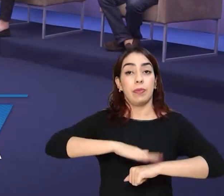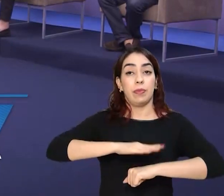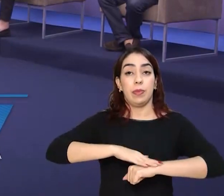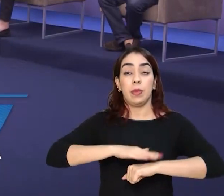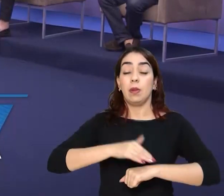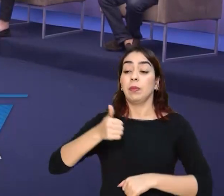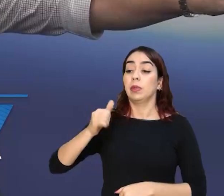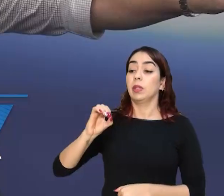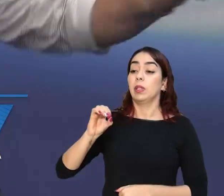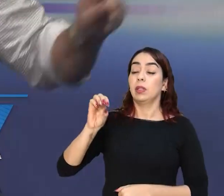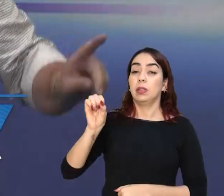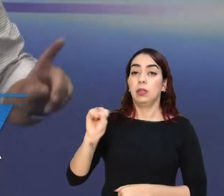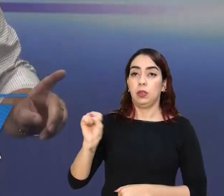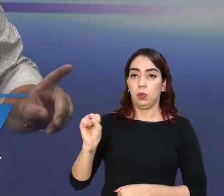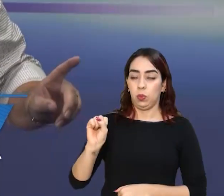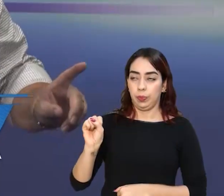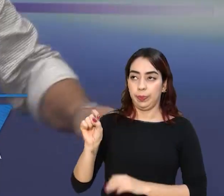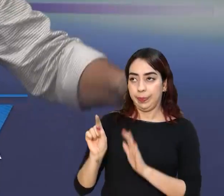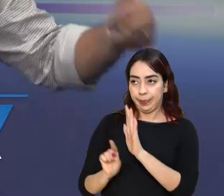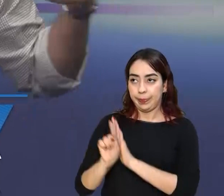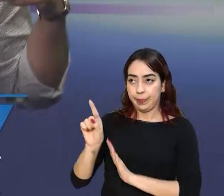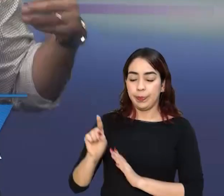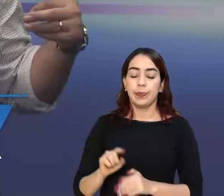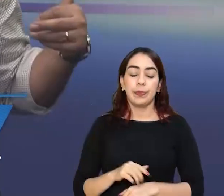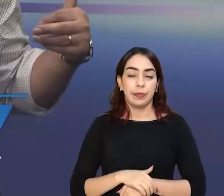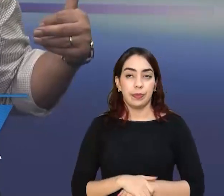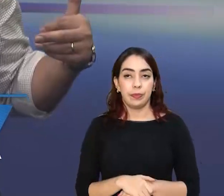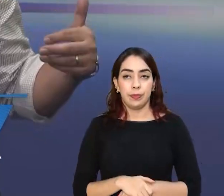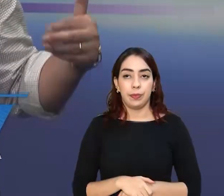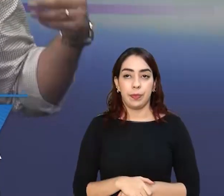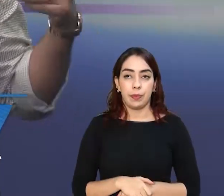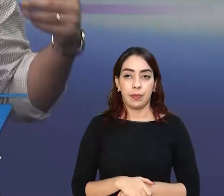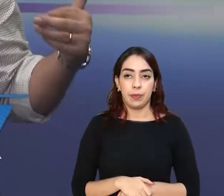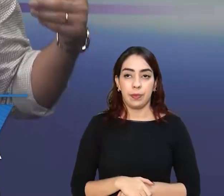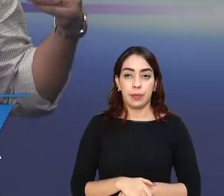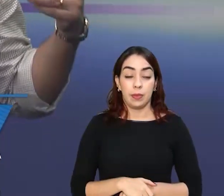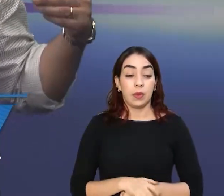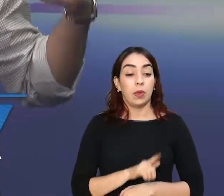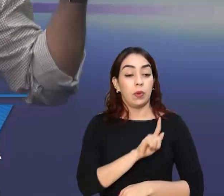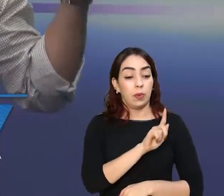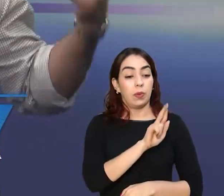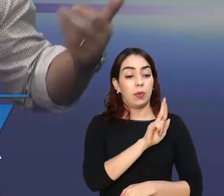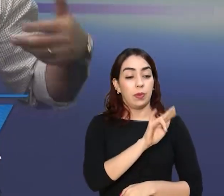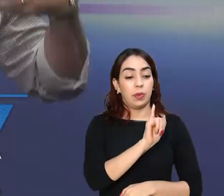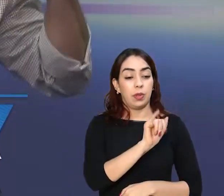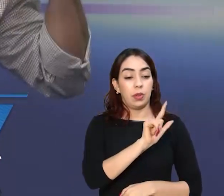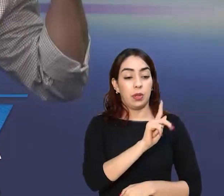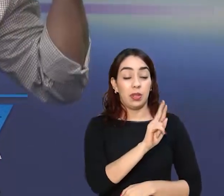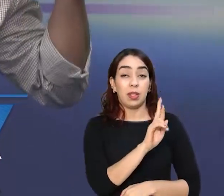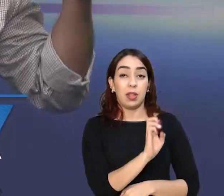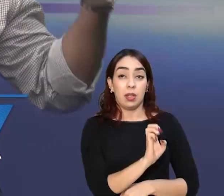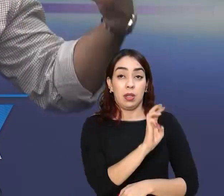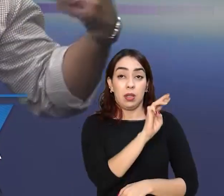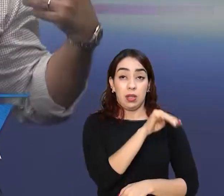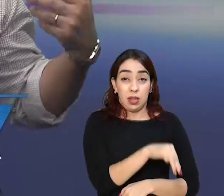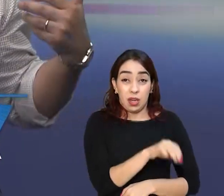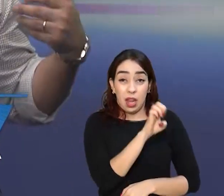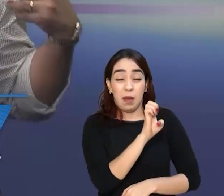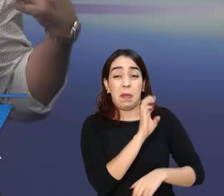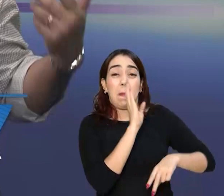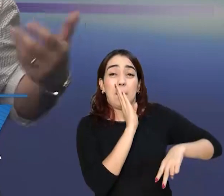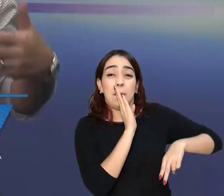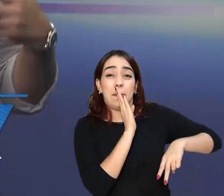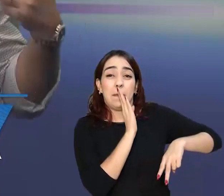10 segundos para caramba, só para me responder uma pergunta. O problema da saída do Guilherme de ambulância, depois de uma pancada forte